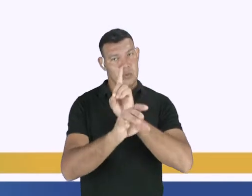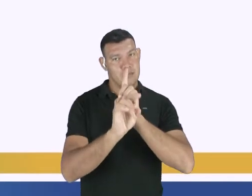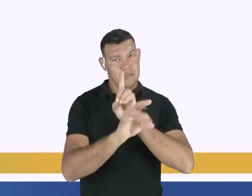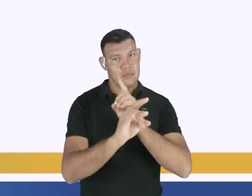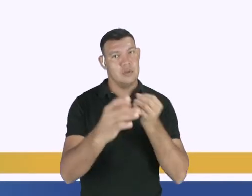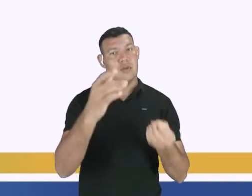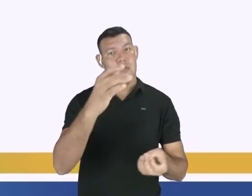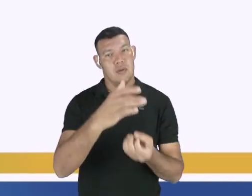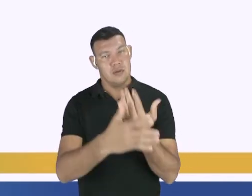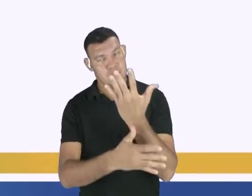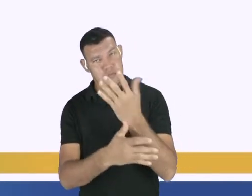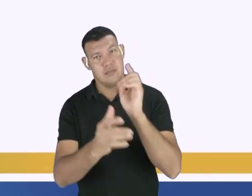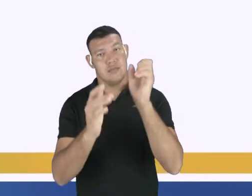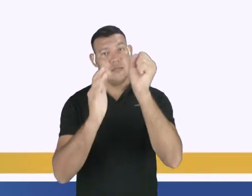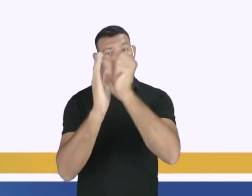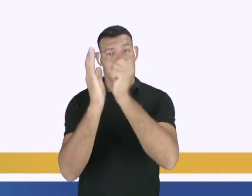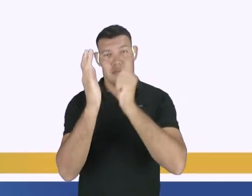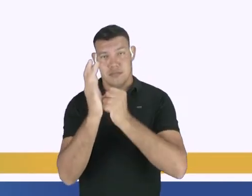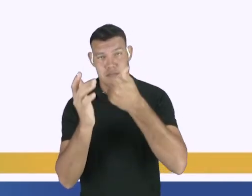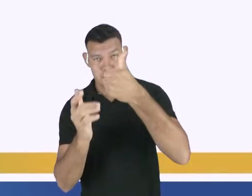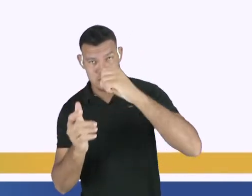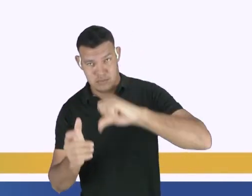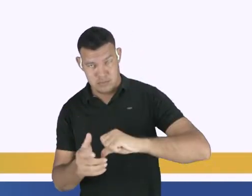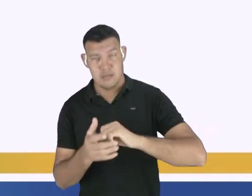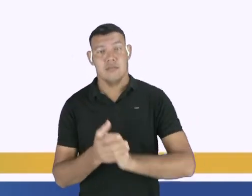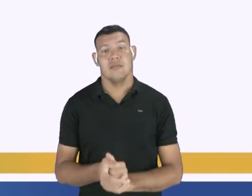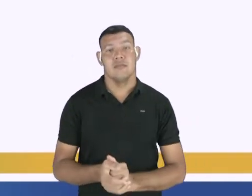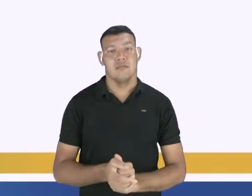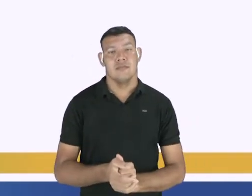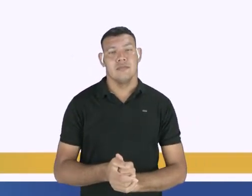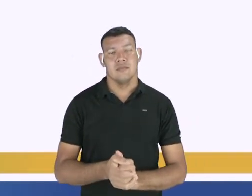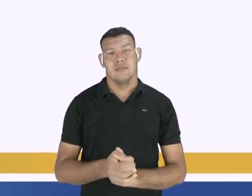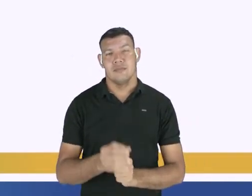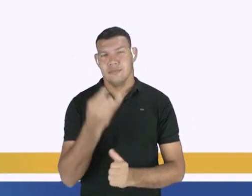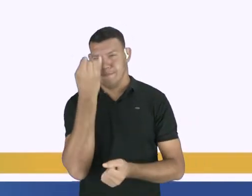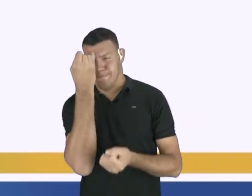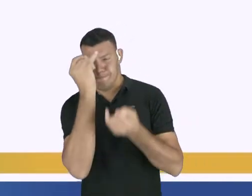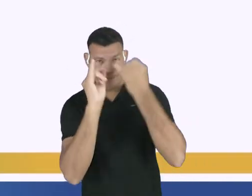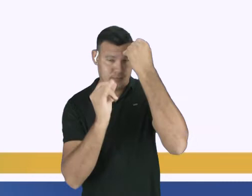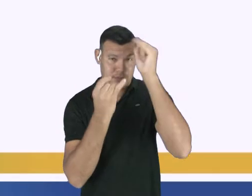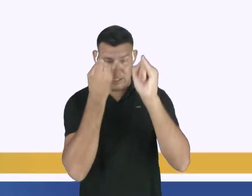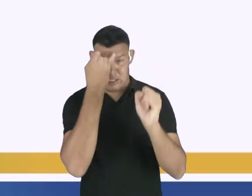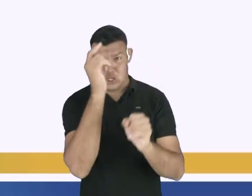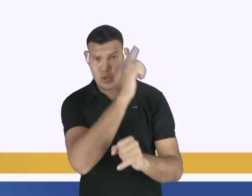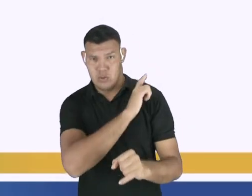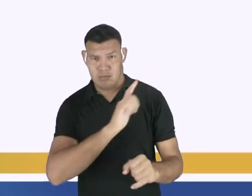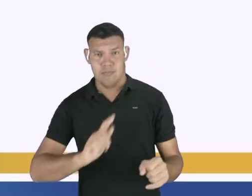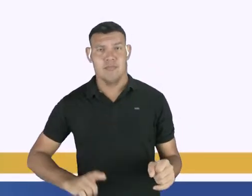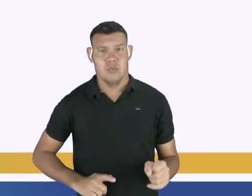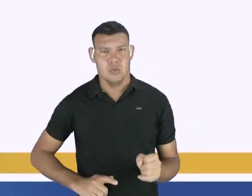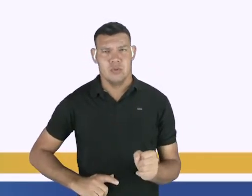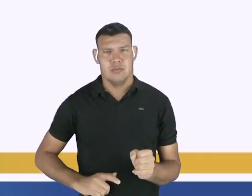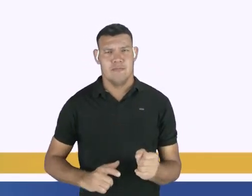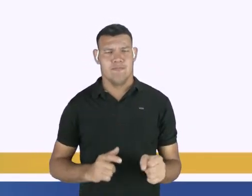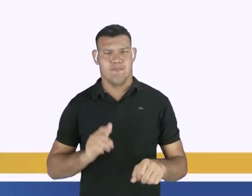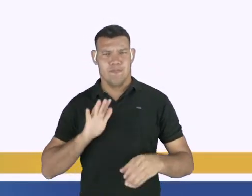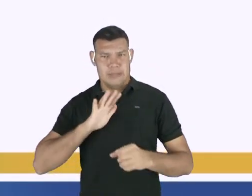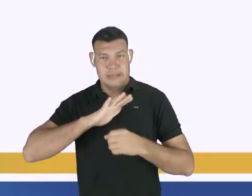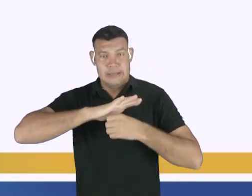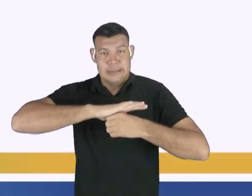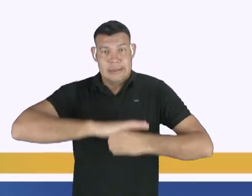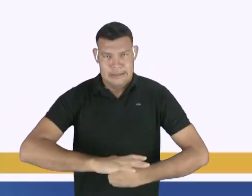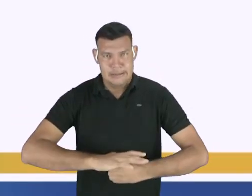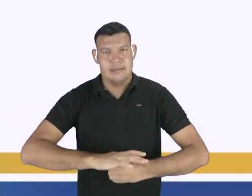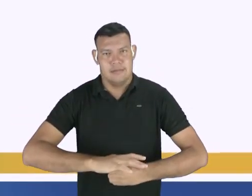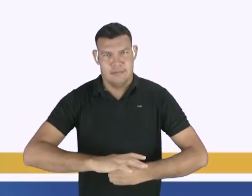em meados do século XIX. Segundo essa corrente ideológica, toda forma de governo deve ser suprimida, enfatizando-se